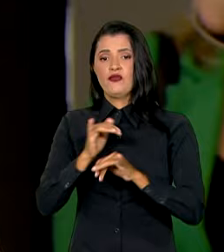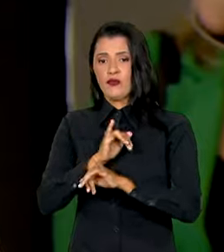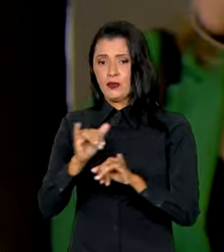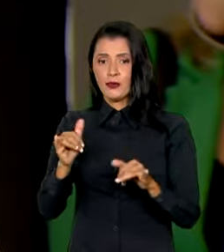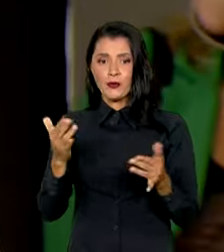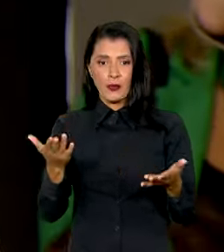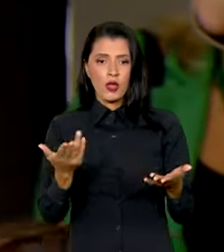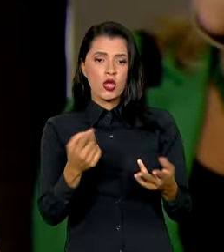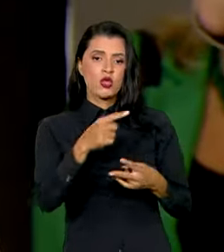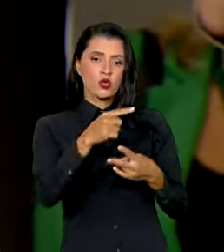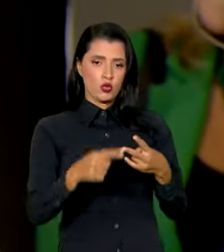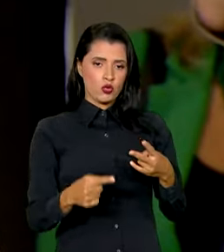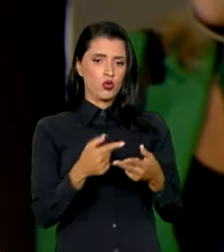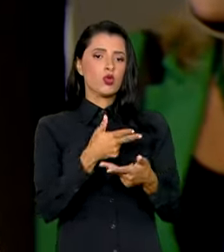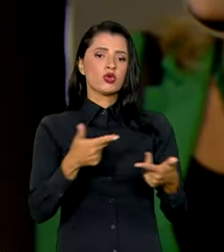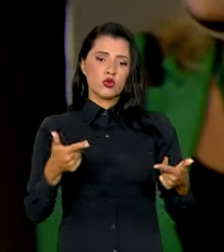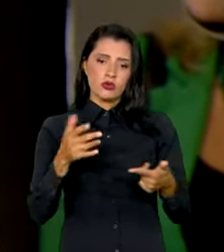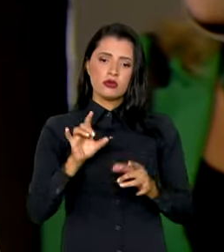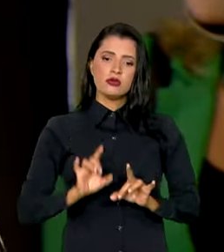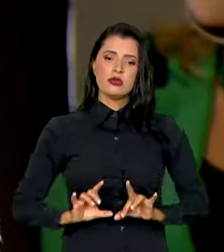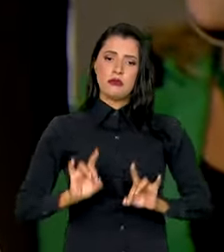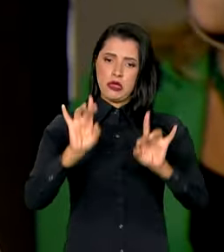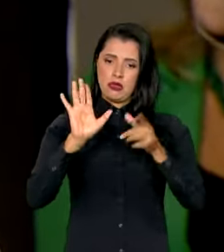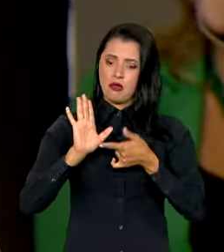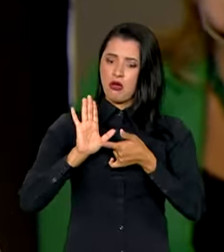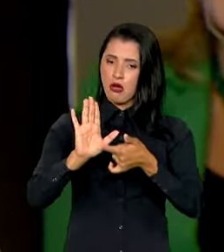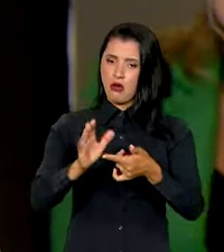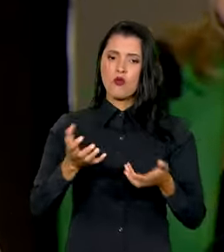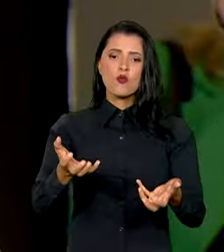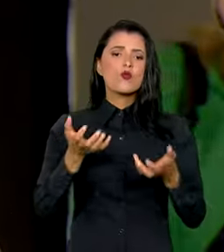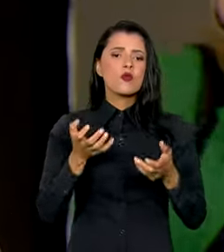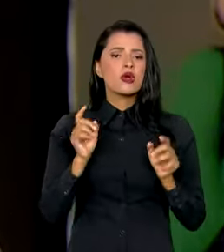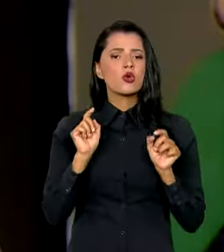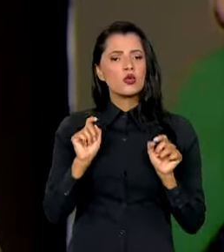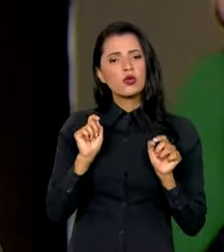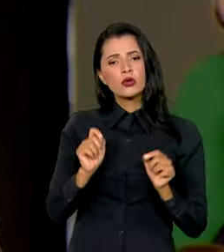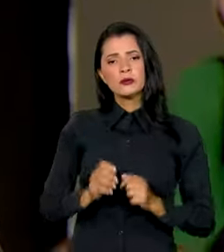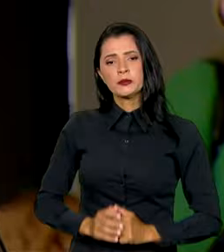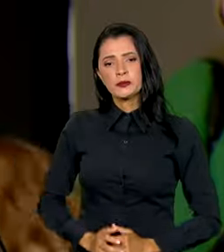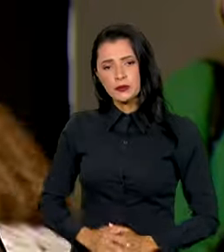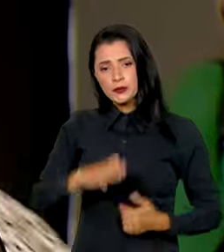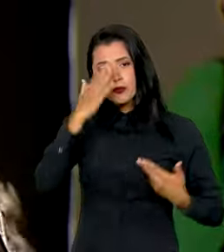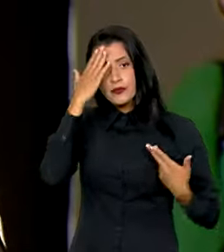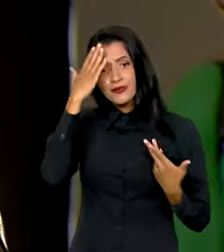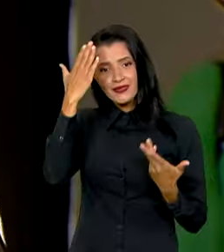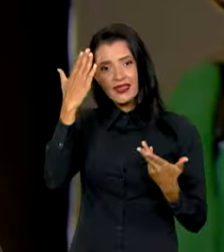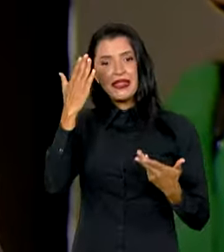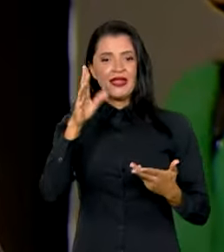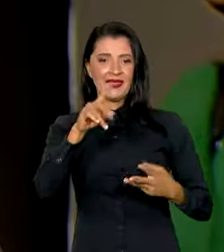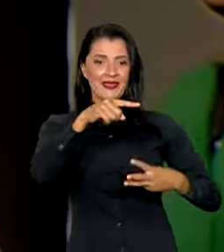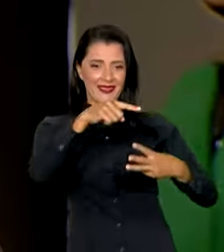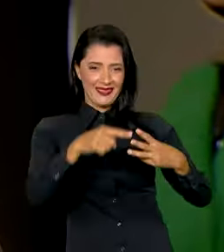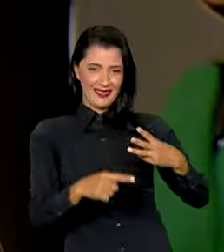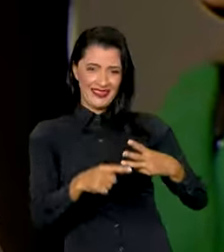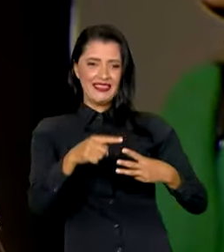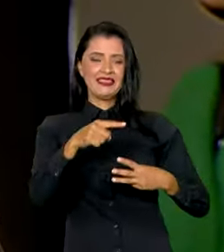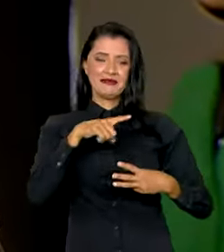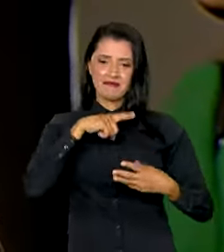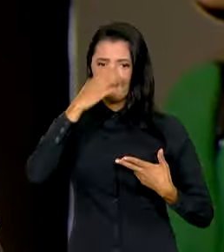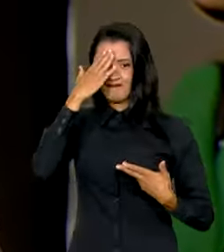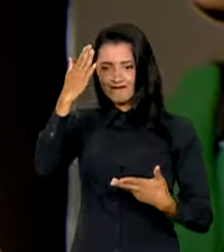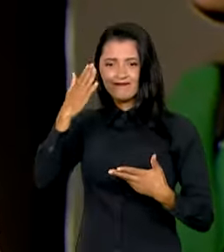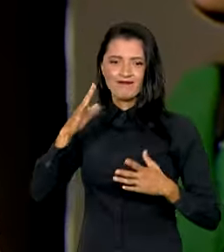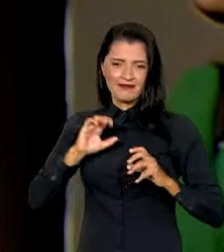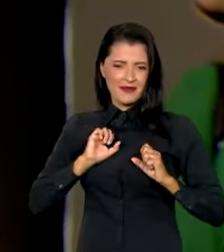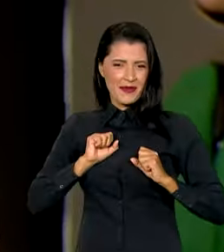aqui fazer duas menções especiais. Eu quero agradecer, três menções, aliás, agradecer o empenho